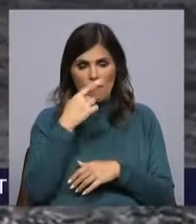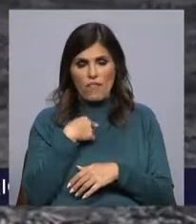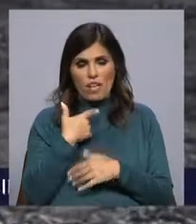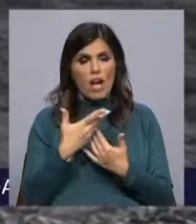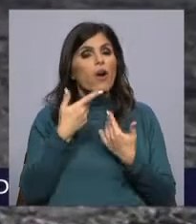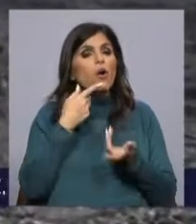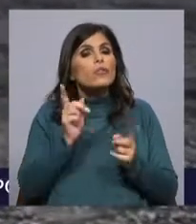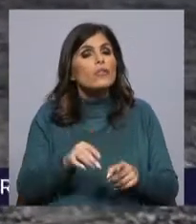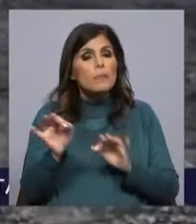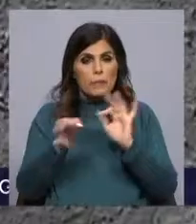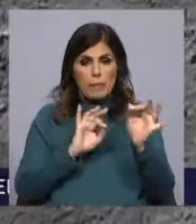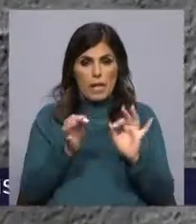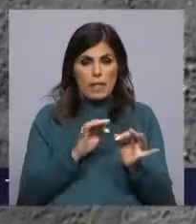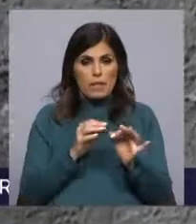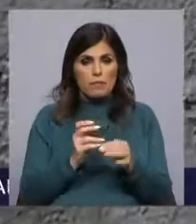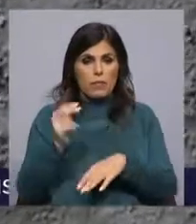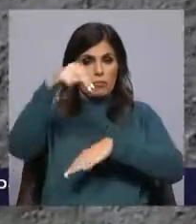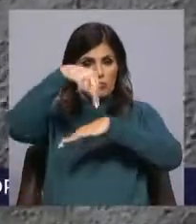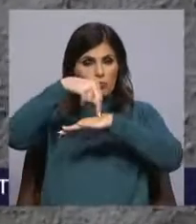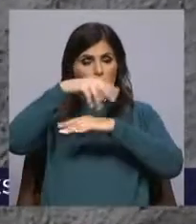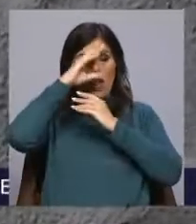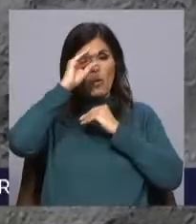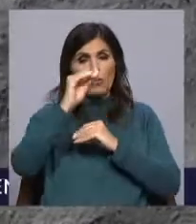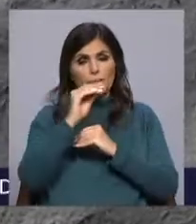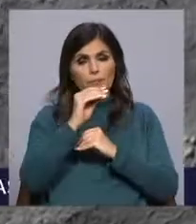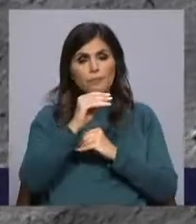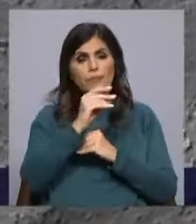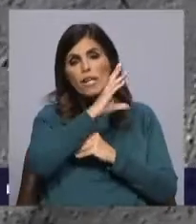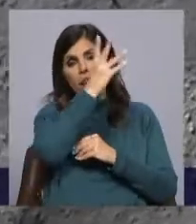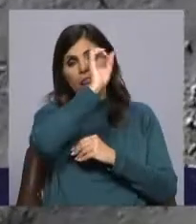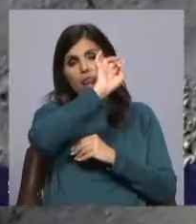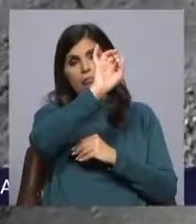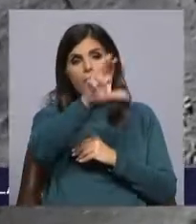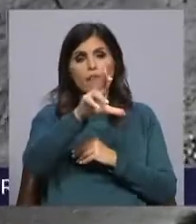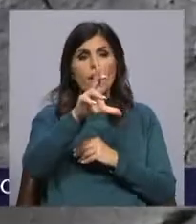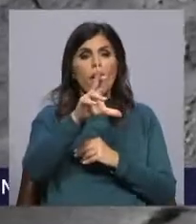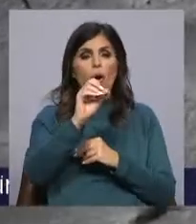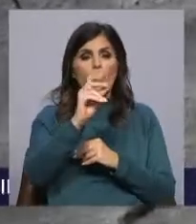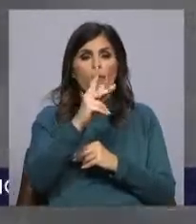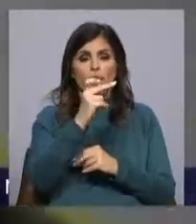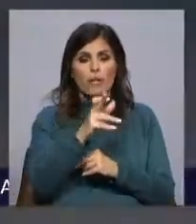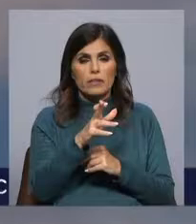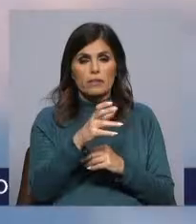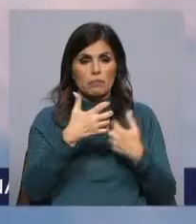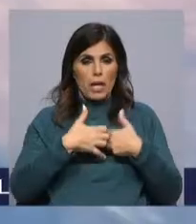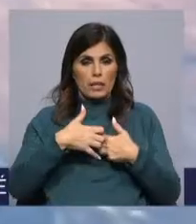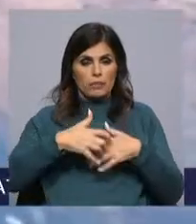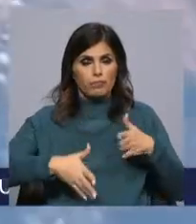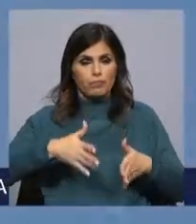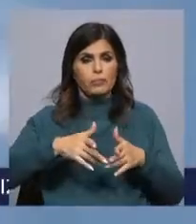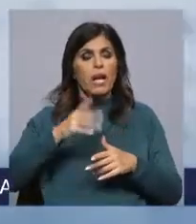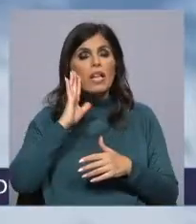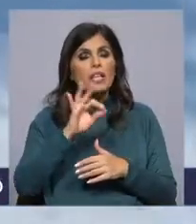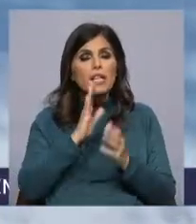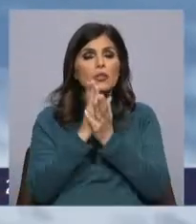missão preparada para chegar à Lua, para levar o rover Vikram e que vai também tentar estudar o